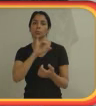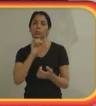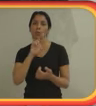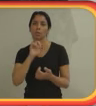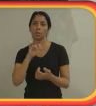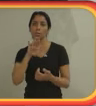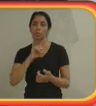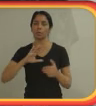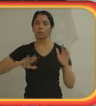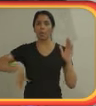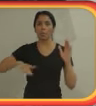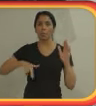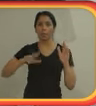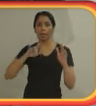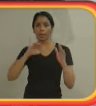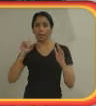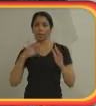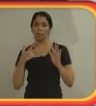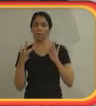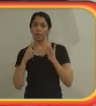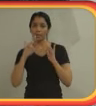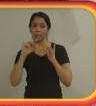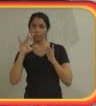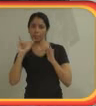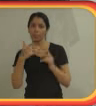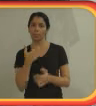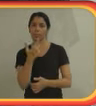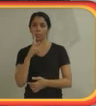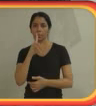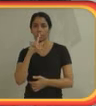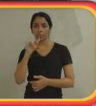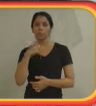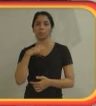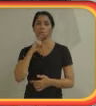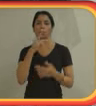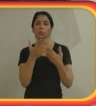namorada Lívia. Meu nome é Lívia, sou estudante de medicina.